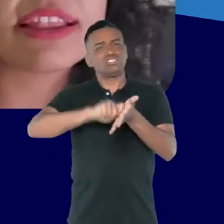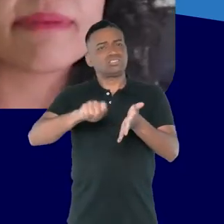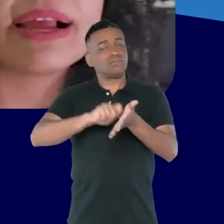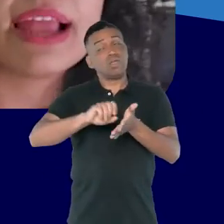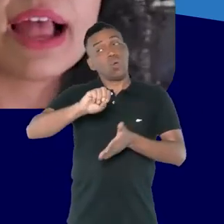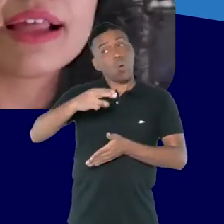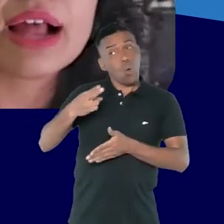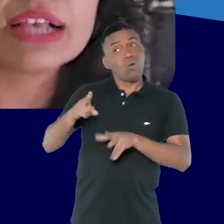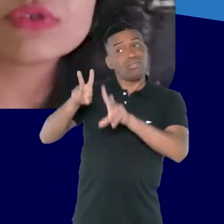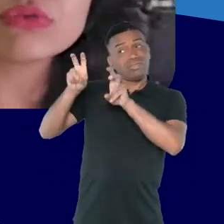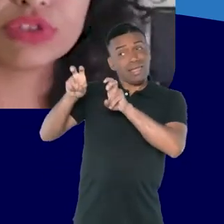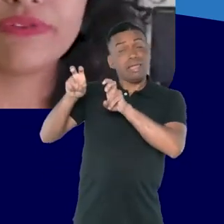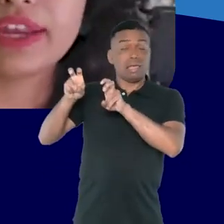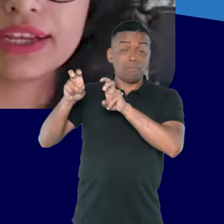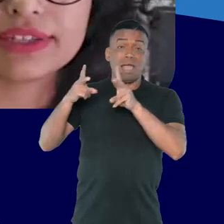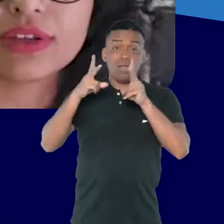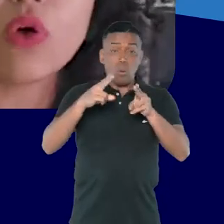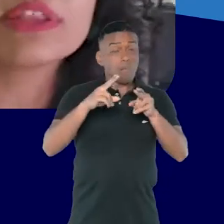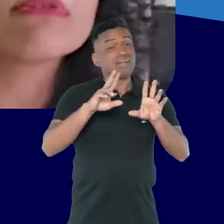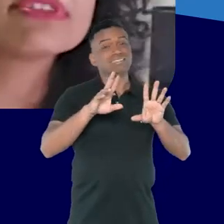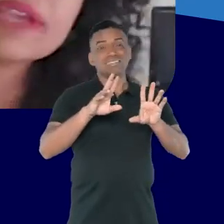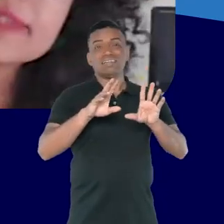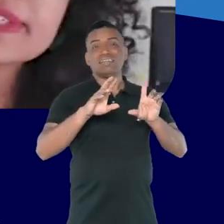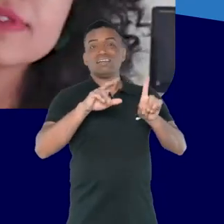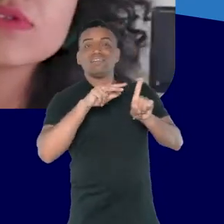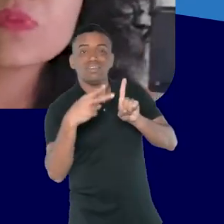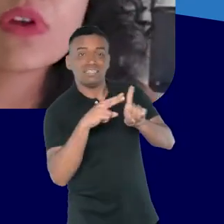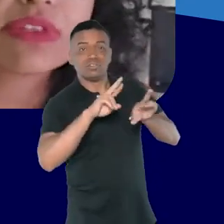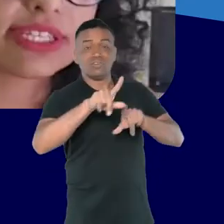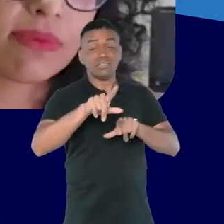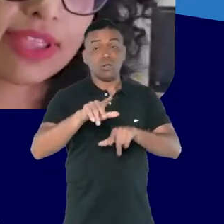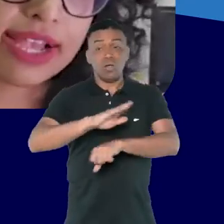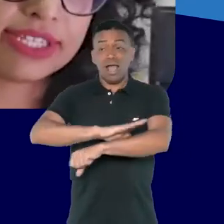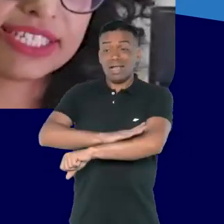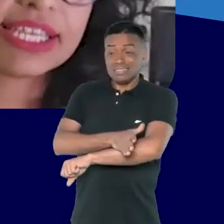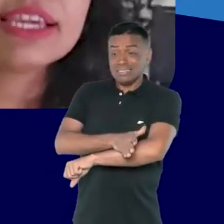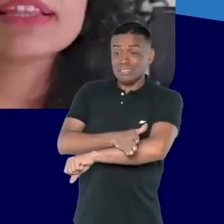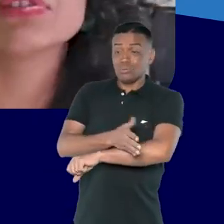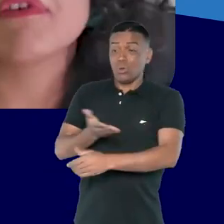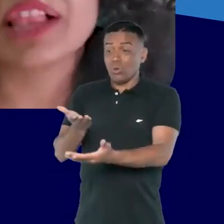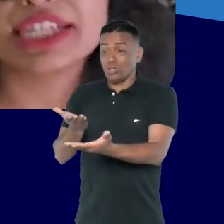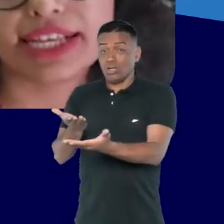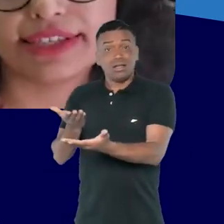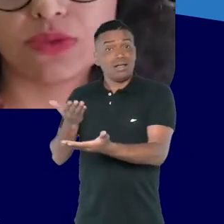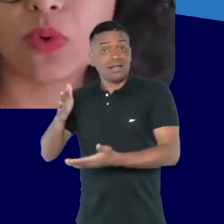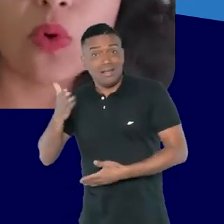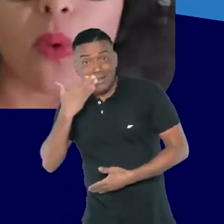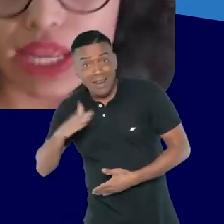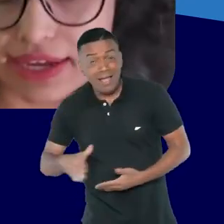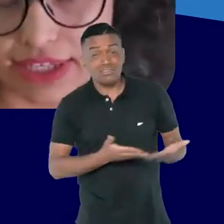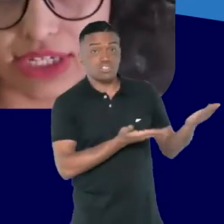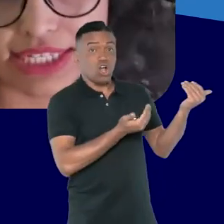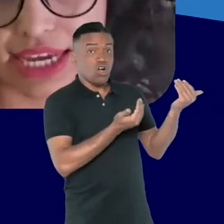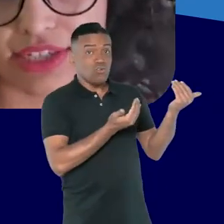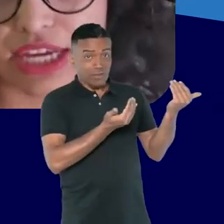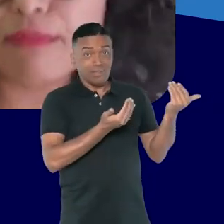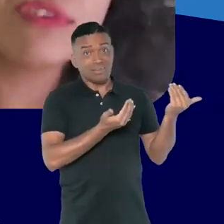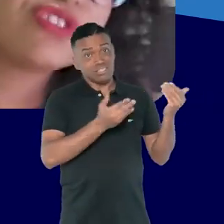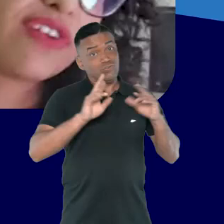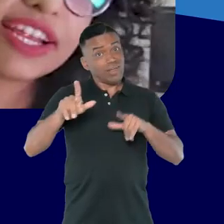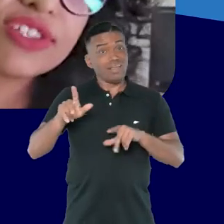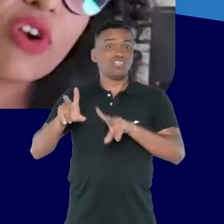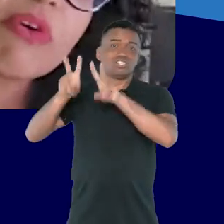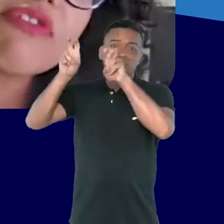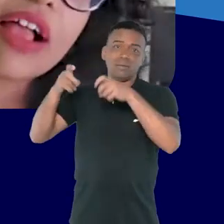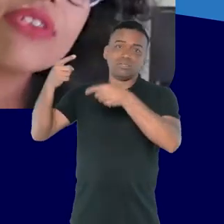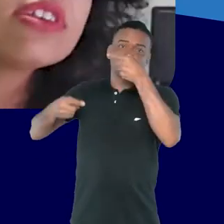e eu queria trabalhar assuntos diferentes, ou então os mesmos assuntos por outras abordagens. Então, se eu vou falar de racismo com criança e adolescente, é